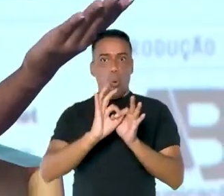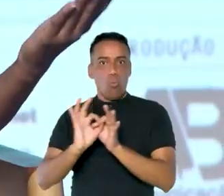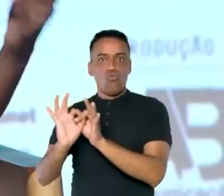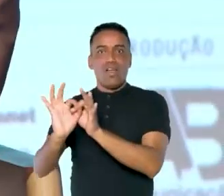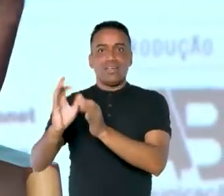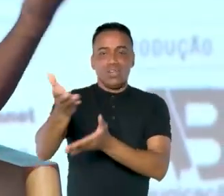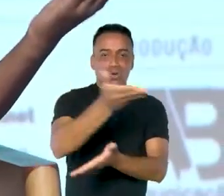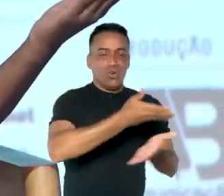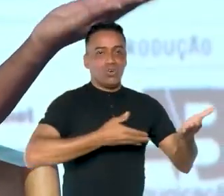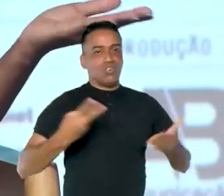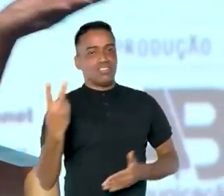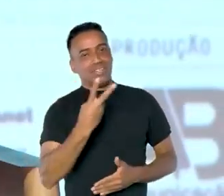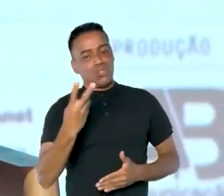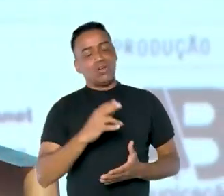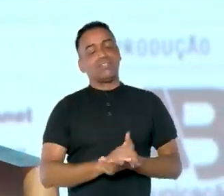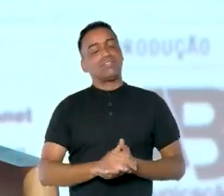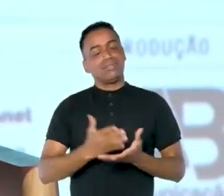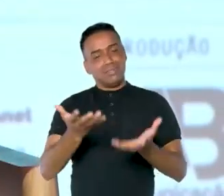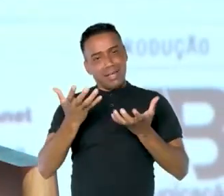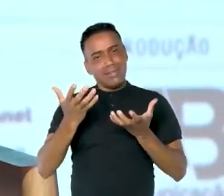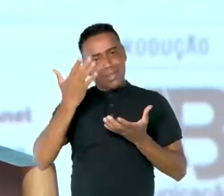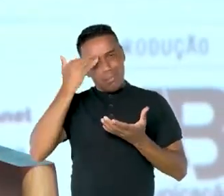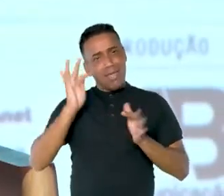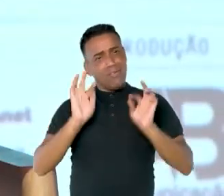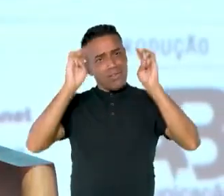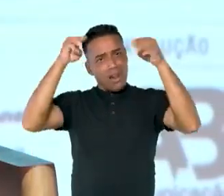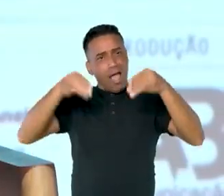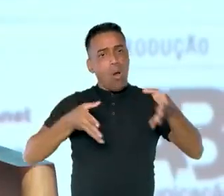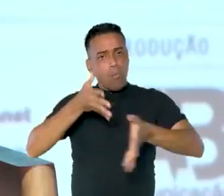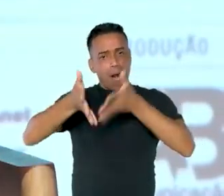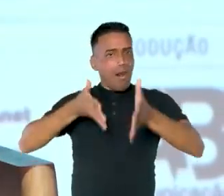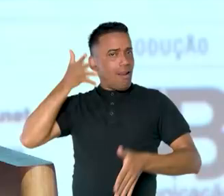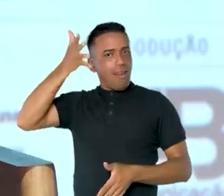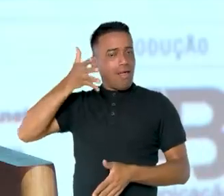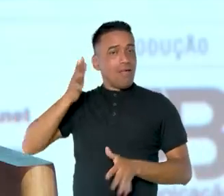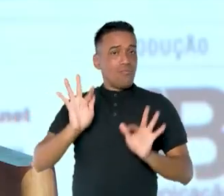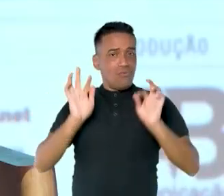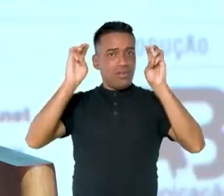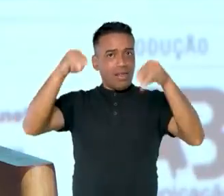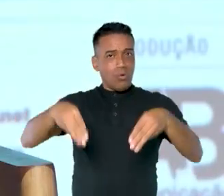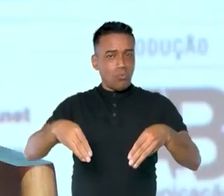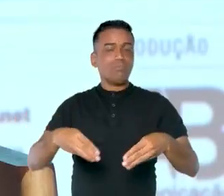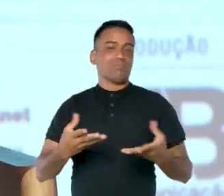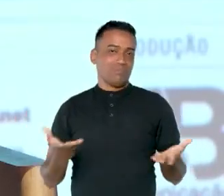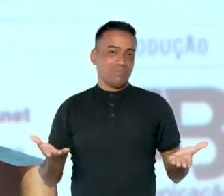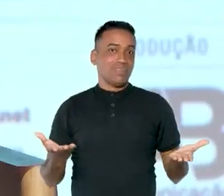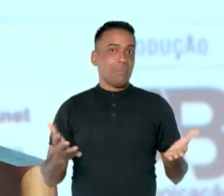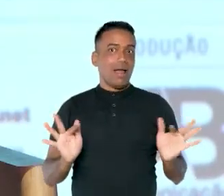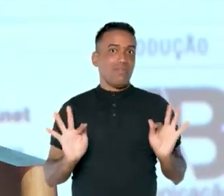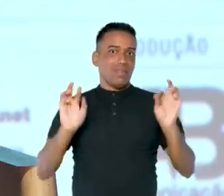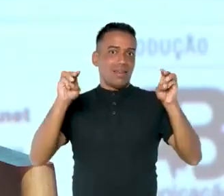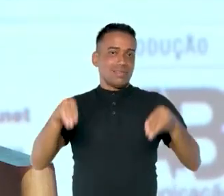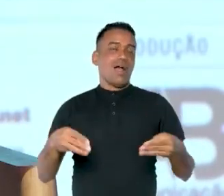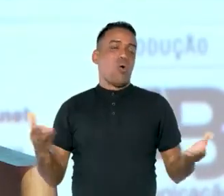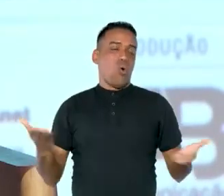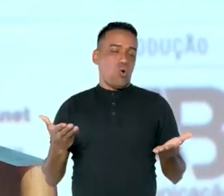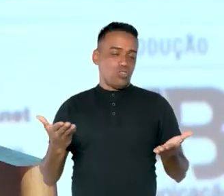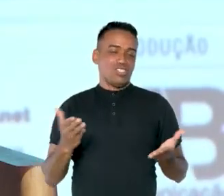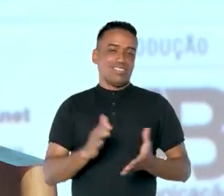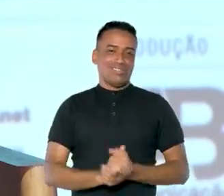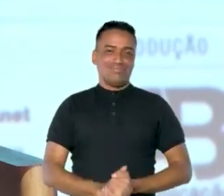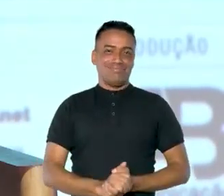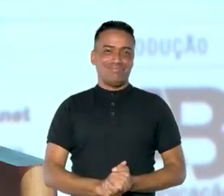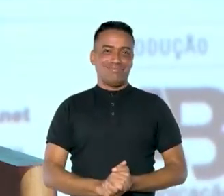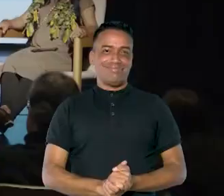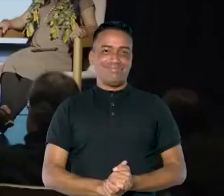eu agradeço. Gostaria de saber se vocês querem fazer as considerações finais de vocês, para a gente poder encerrar o nosso dia de hoje, nosso